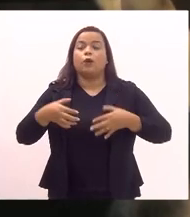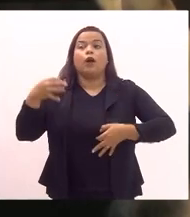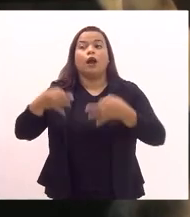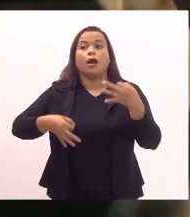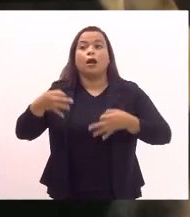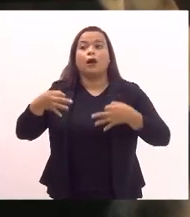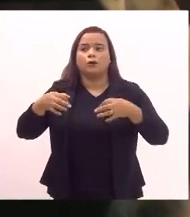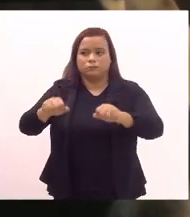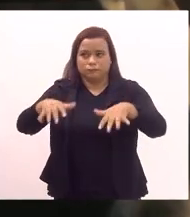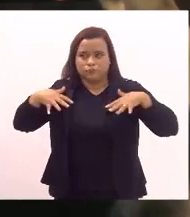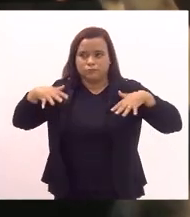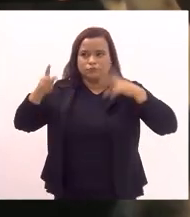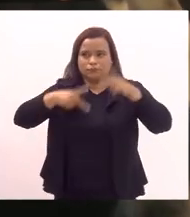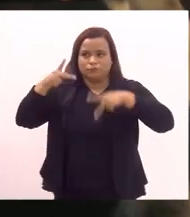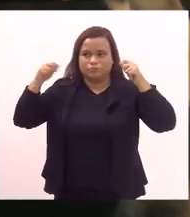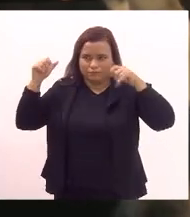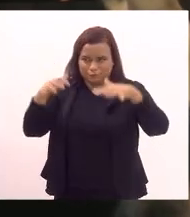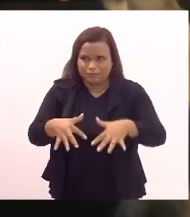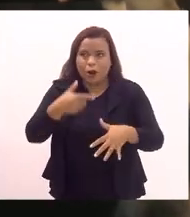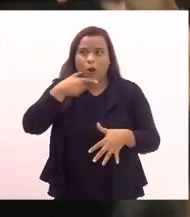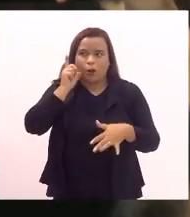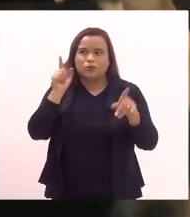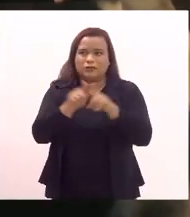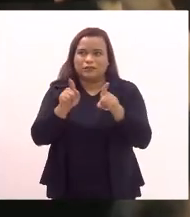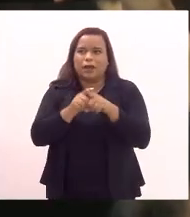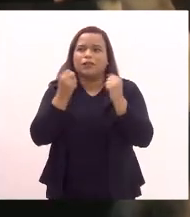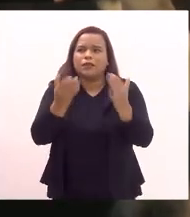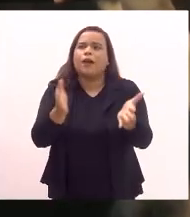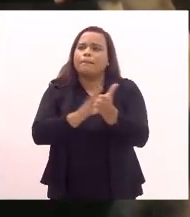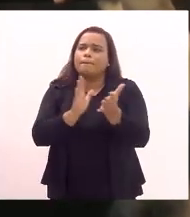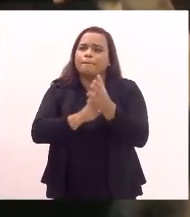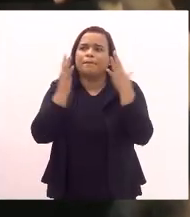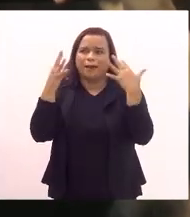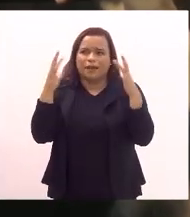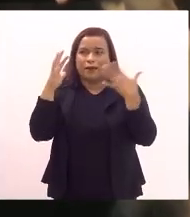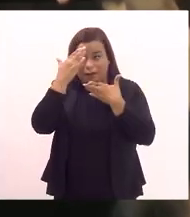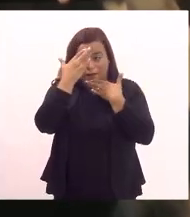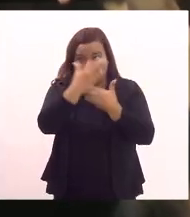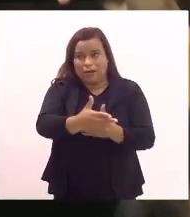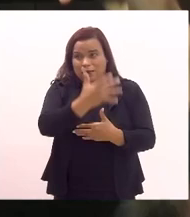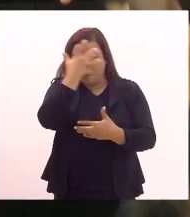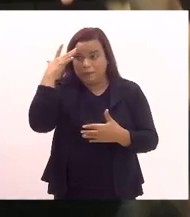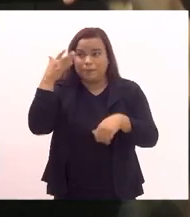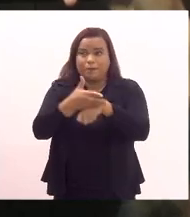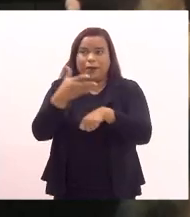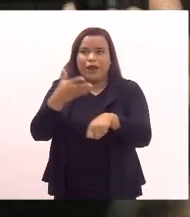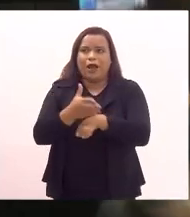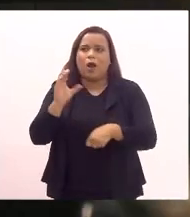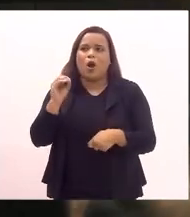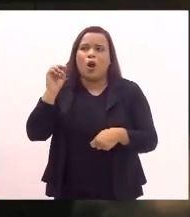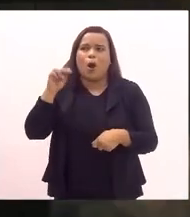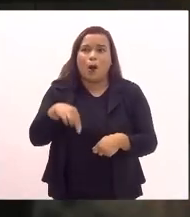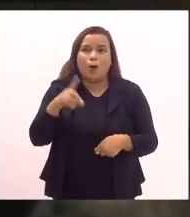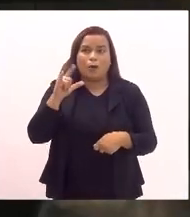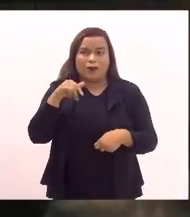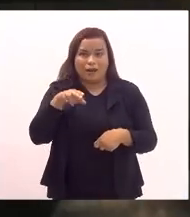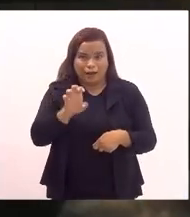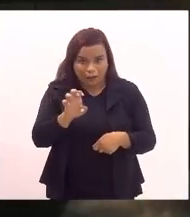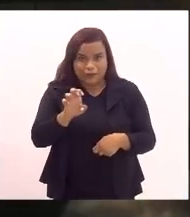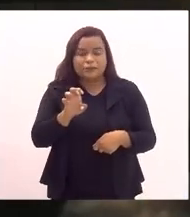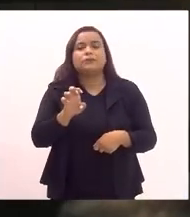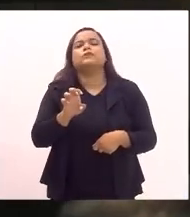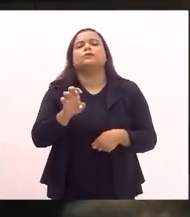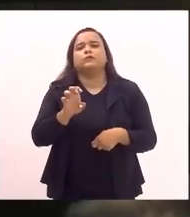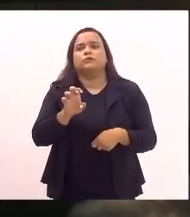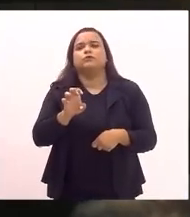ontem parabenizar também agradecer às pessoas que participaram online ontem lá Foi uma